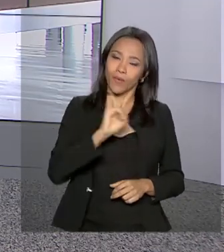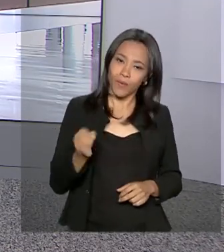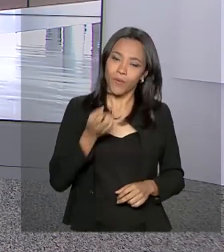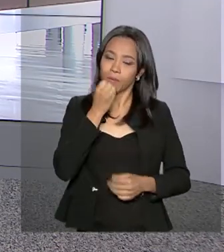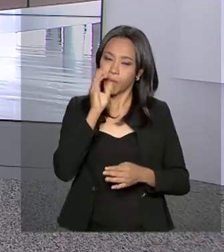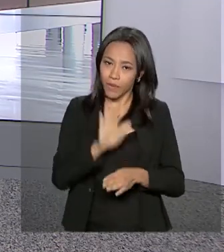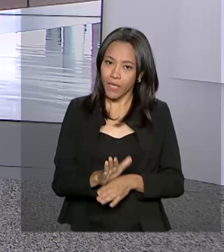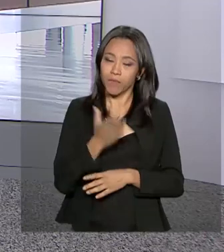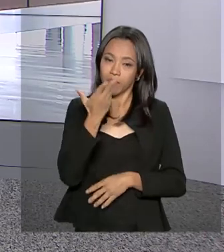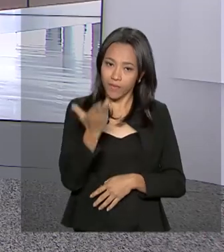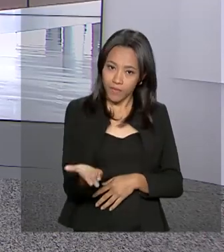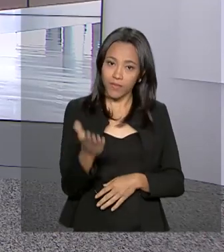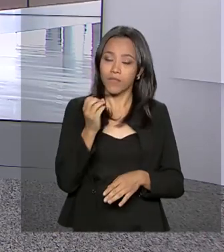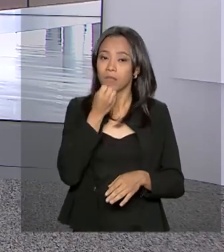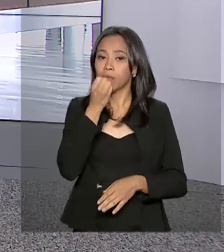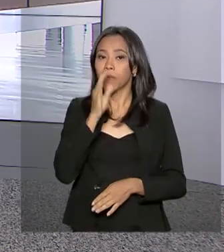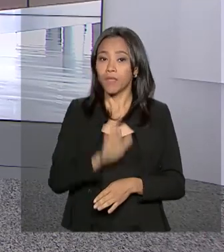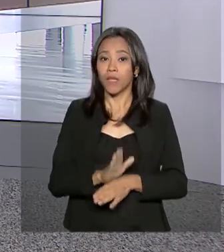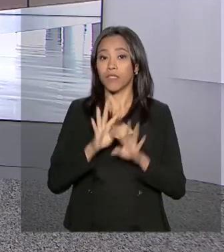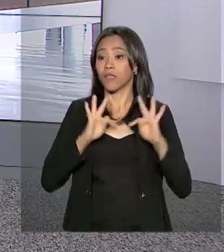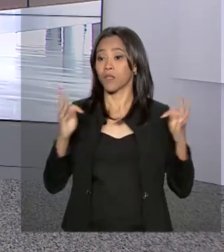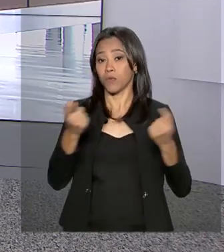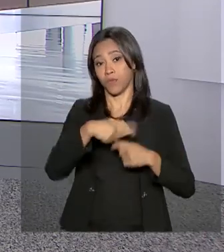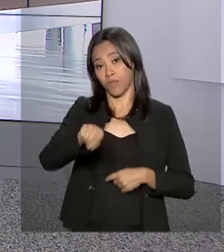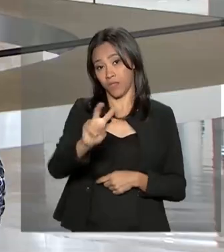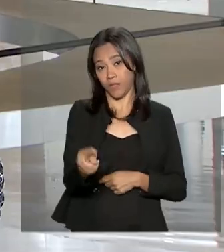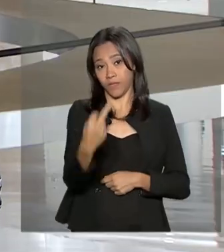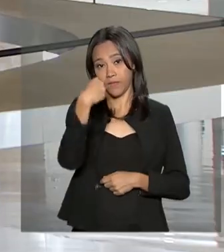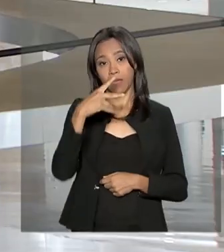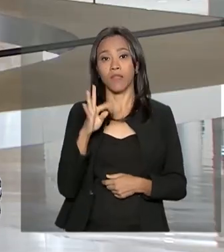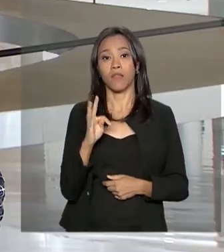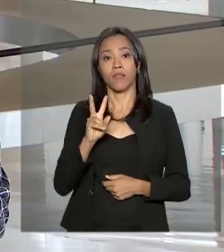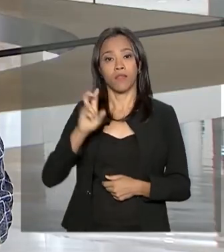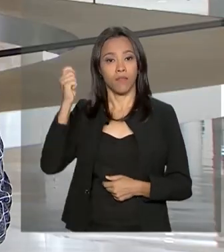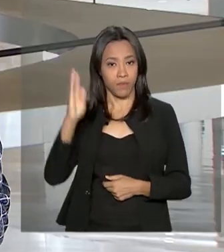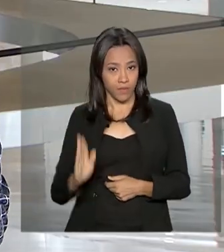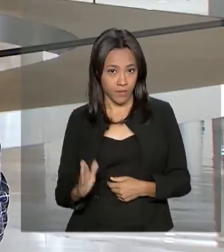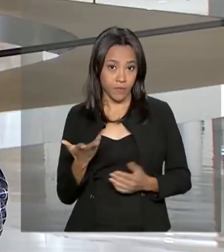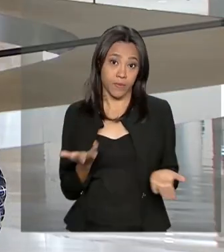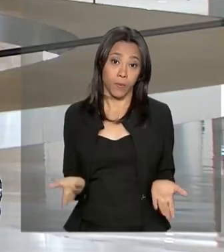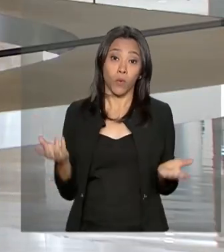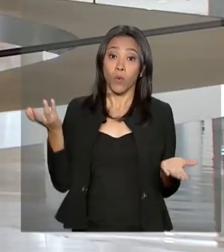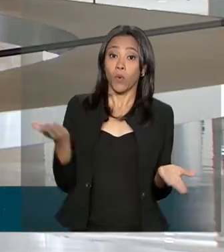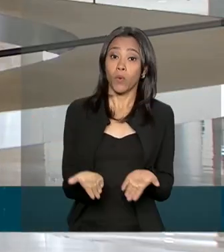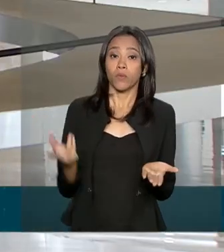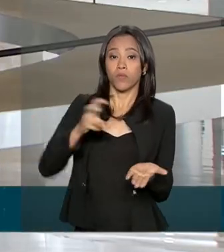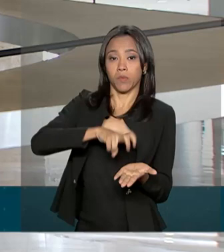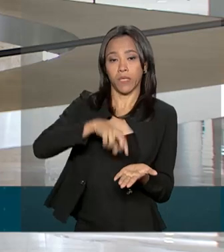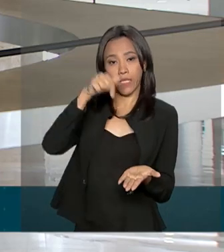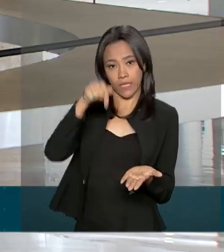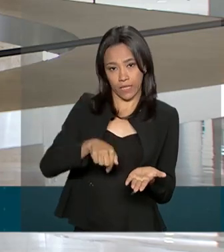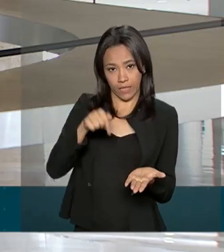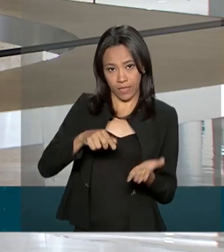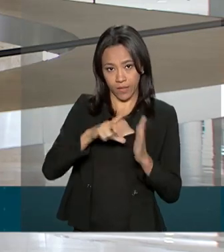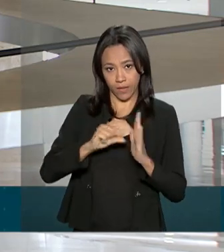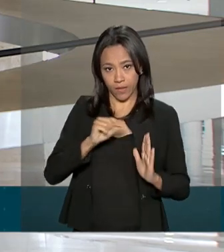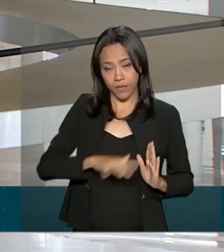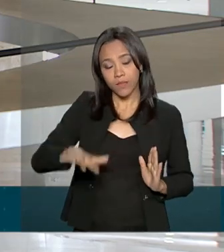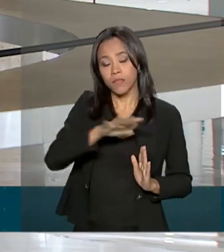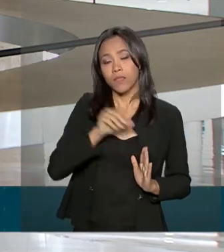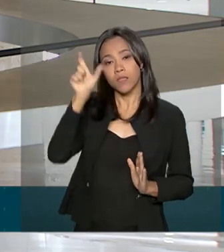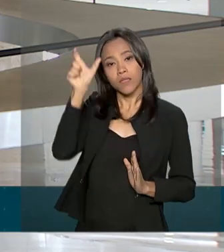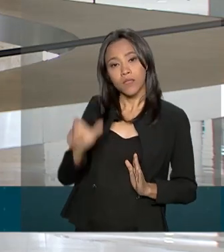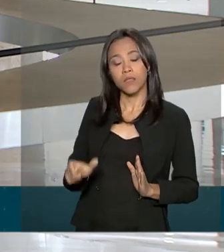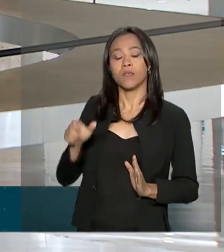Roberto. Boa tarde para você. Boa tarde para você que acompanha a TV Brasil. Pela manhã, aqui no Palácio do Planalto, o presidente Jair Bolsonaro recebeu